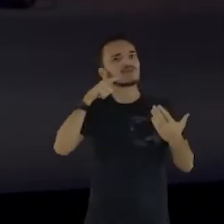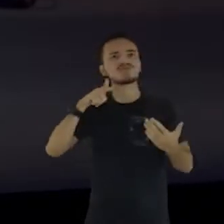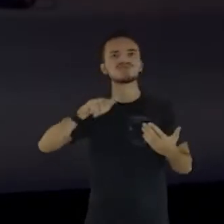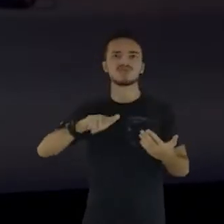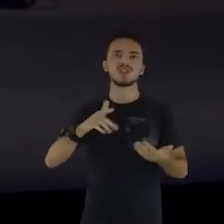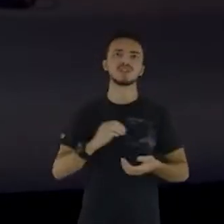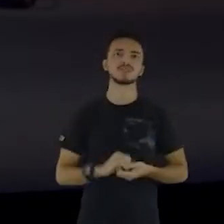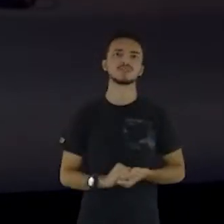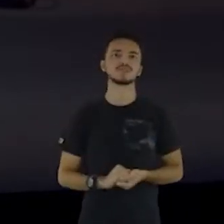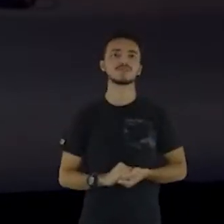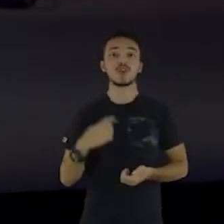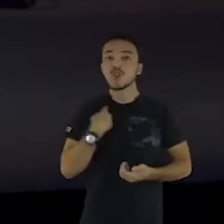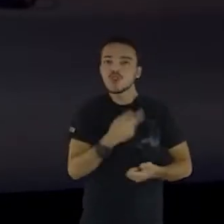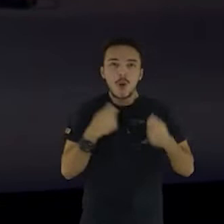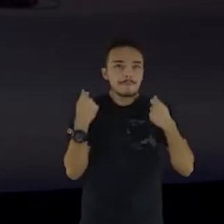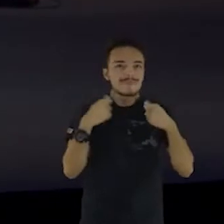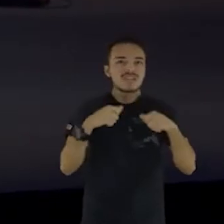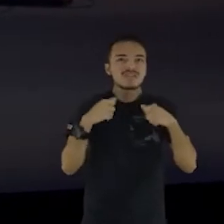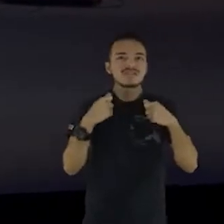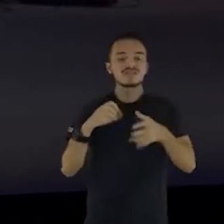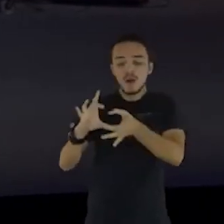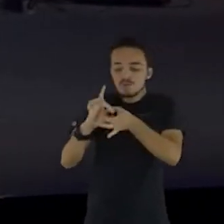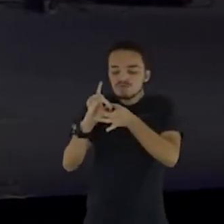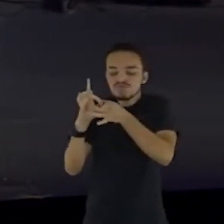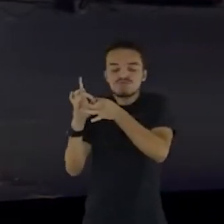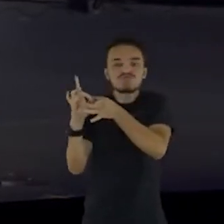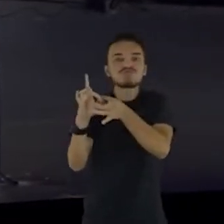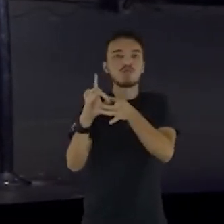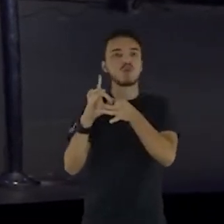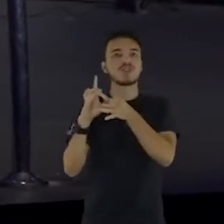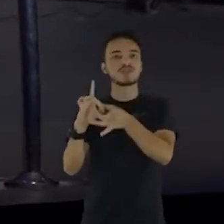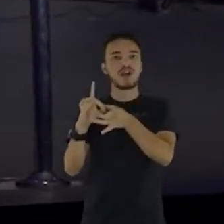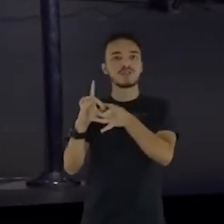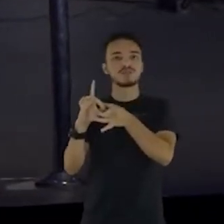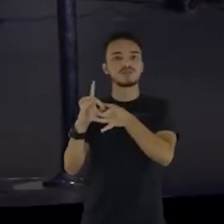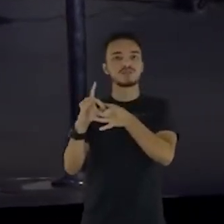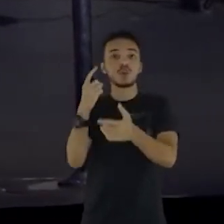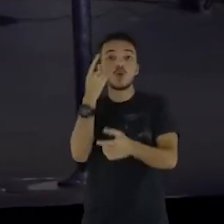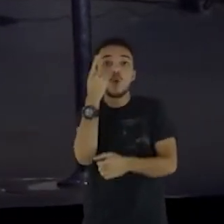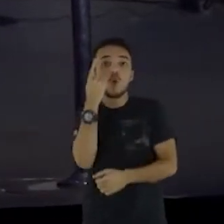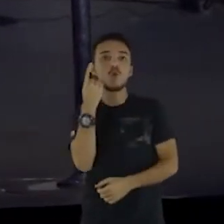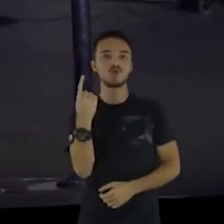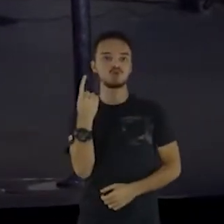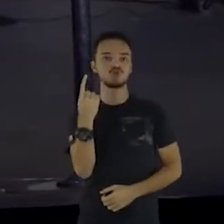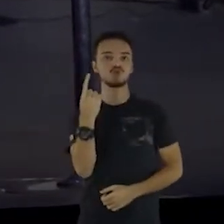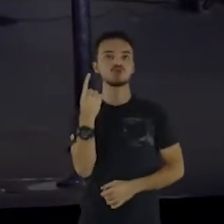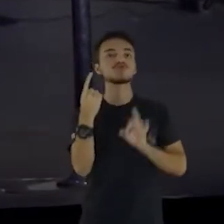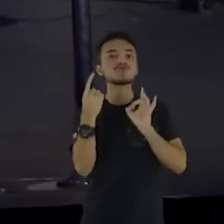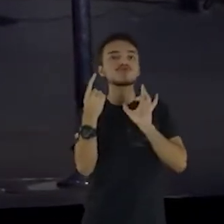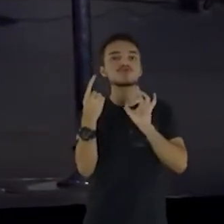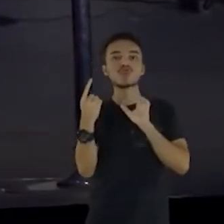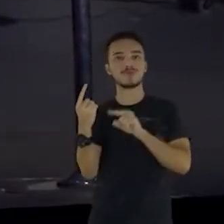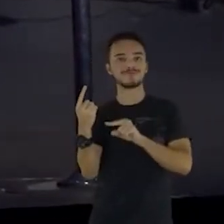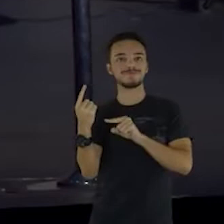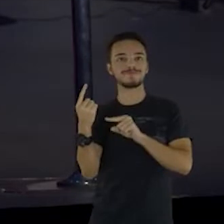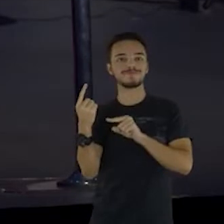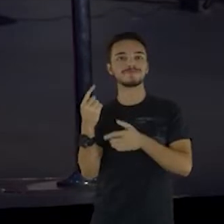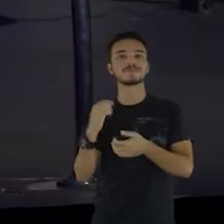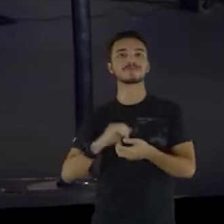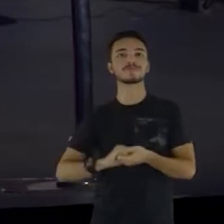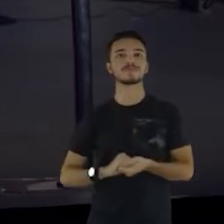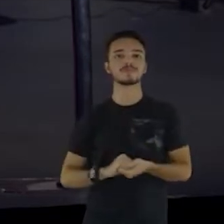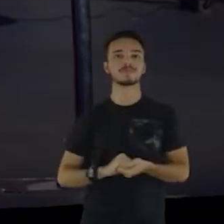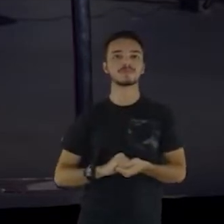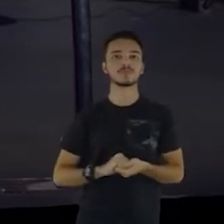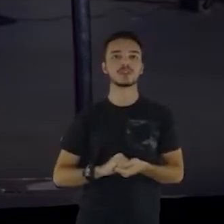Nós precisamos ser um. Tanto que Jesus, falando do casamento, ele fala que quando a gente vai casar, quando a